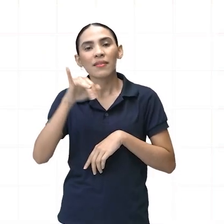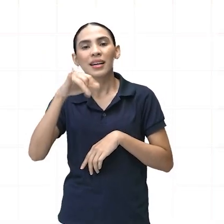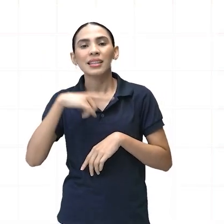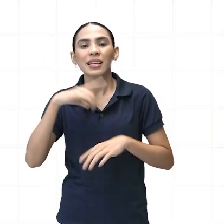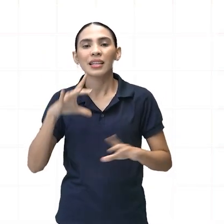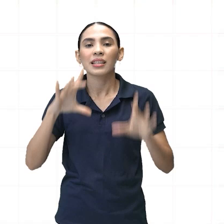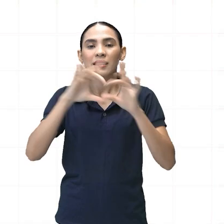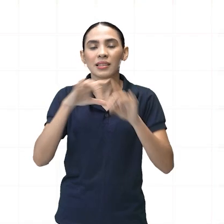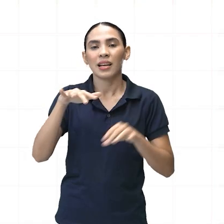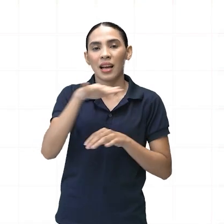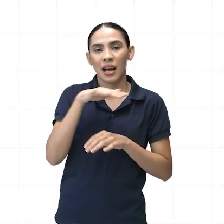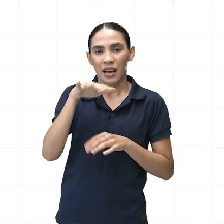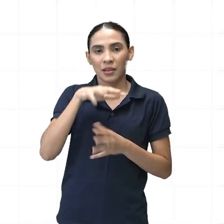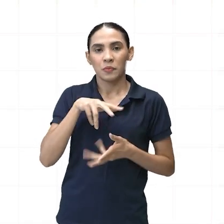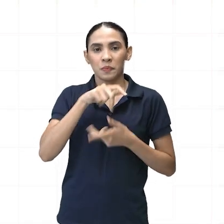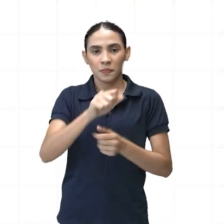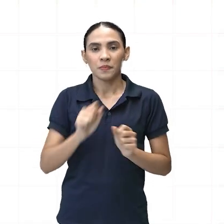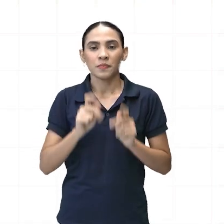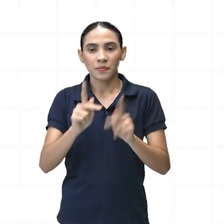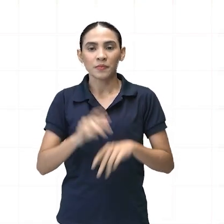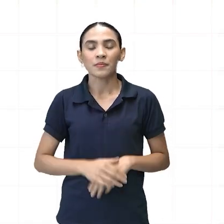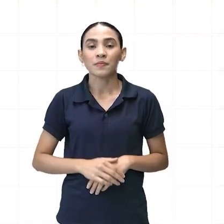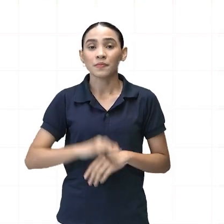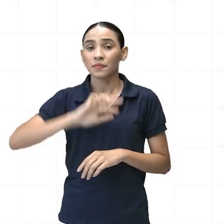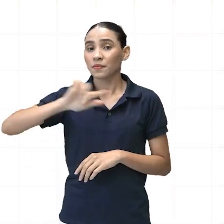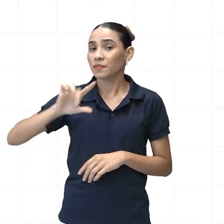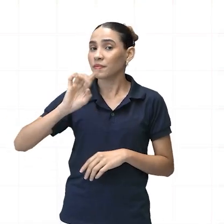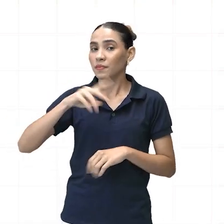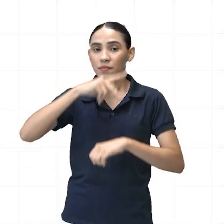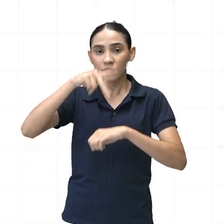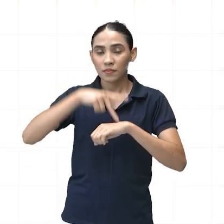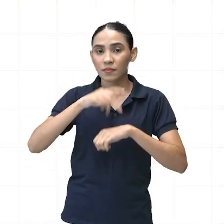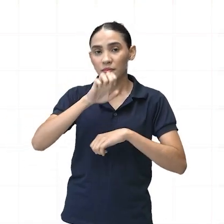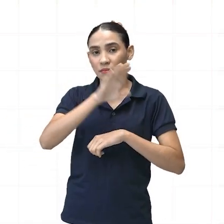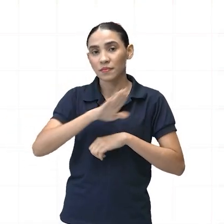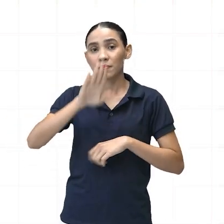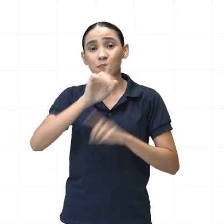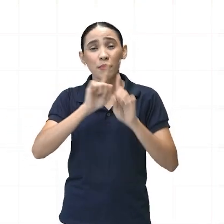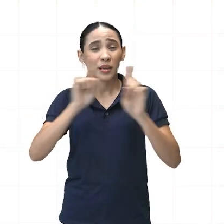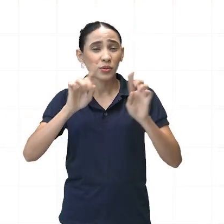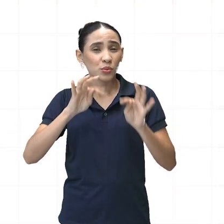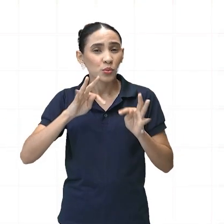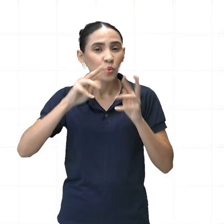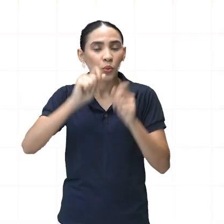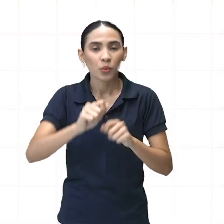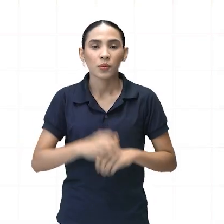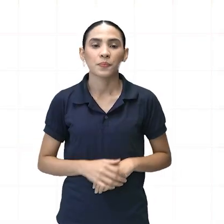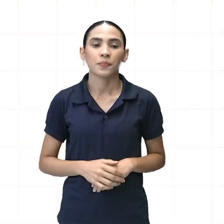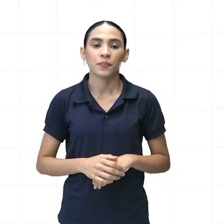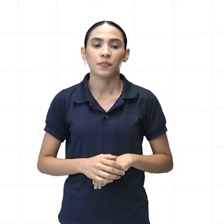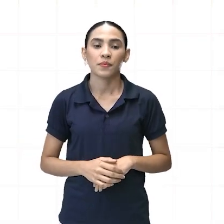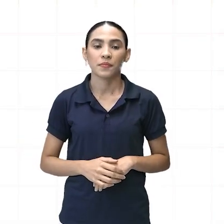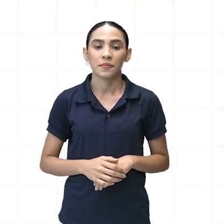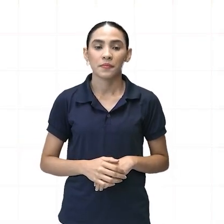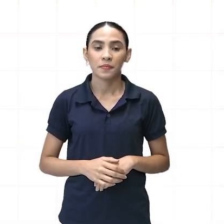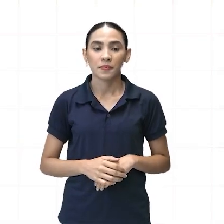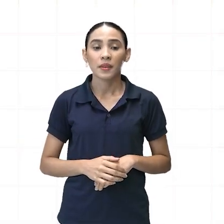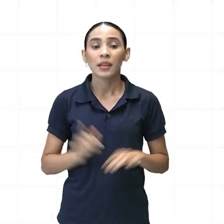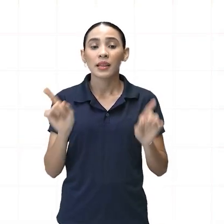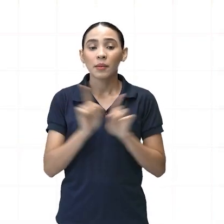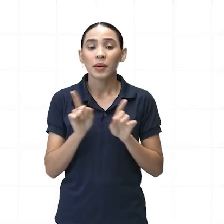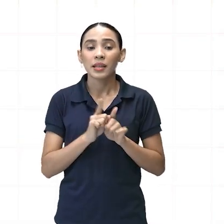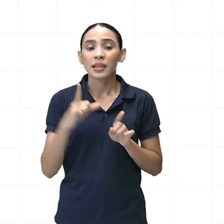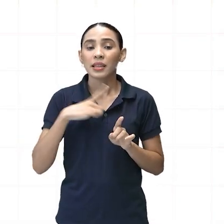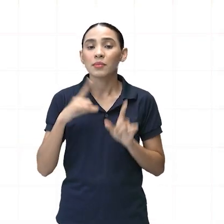estar aí ao redor do planeta, tá bom? Não somente nos países europeus, mas como um todo. Além da sustentabilidade,